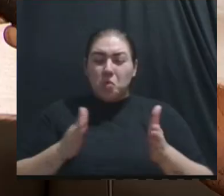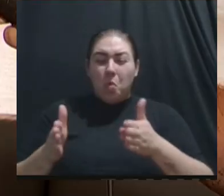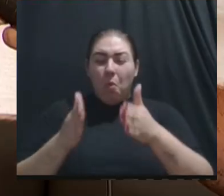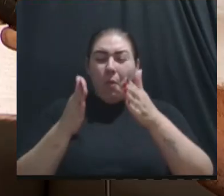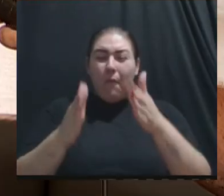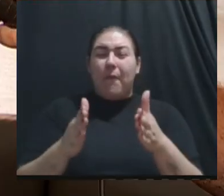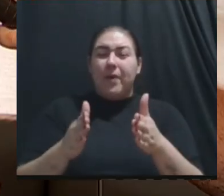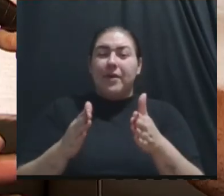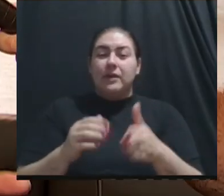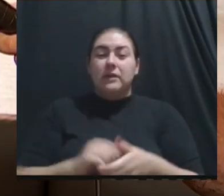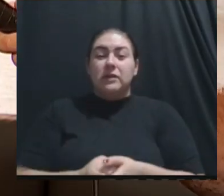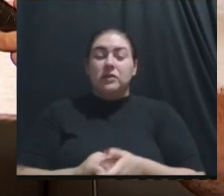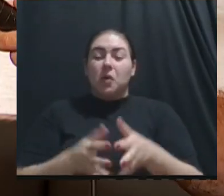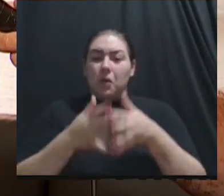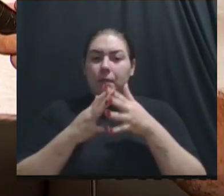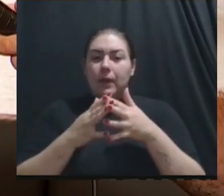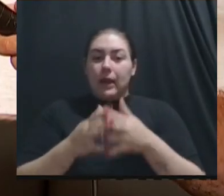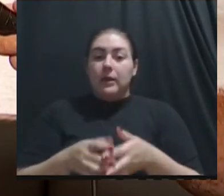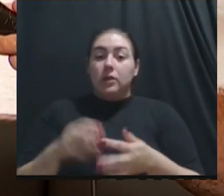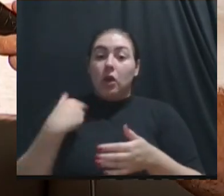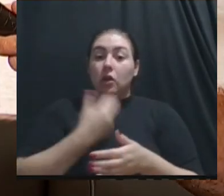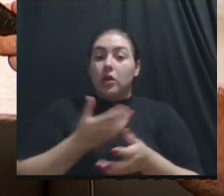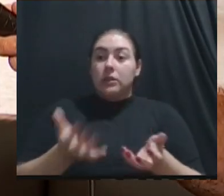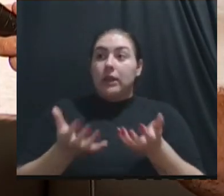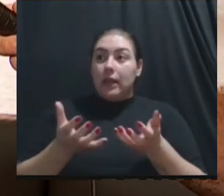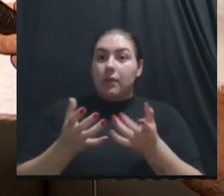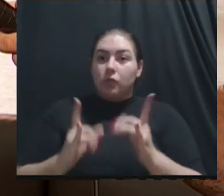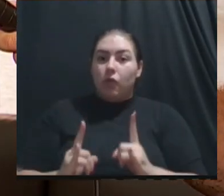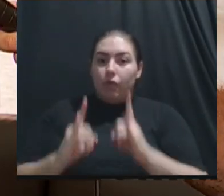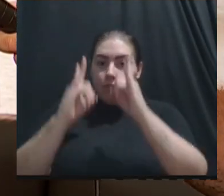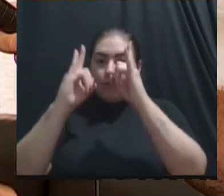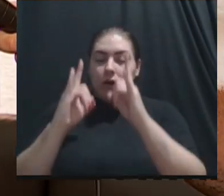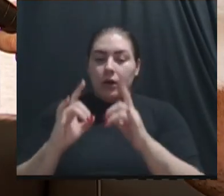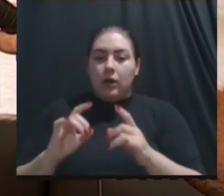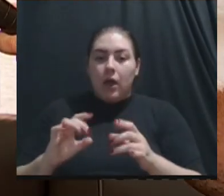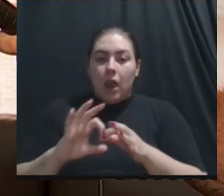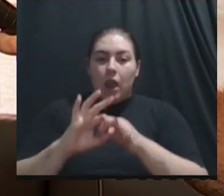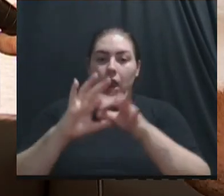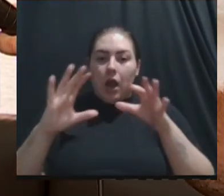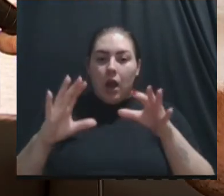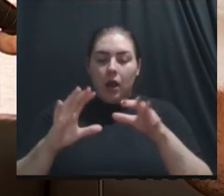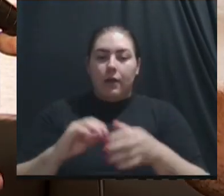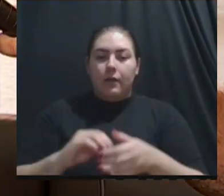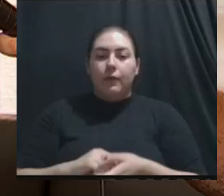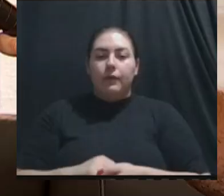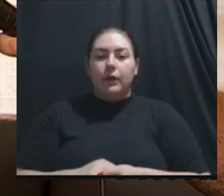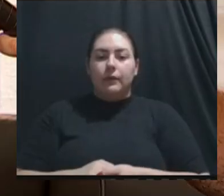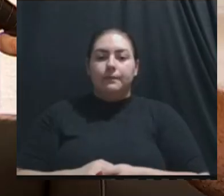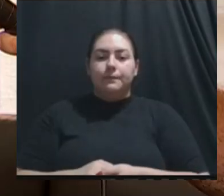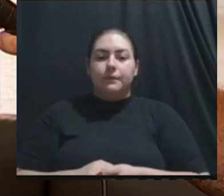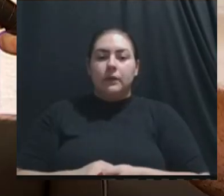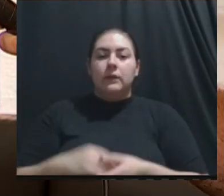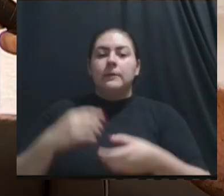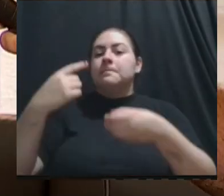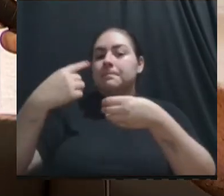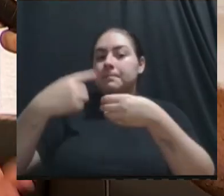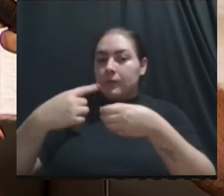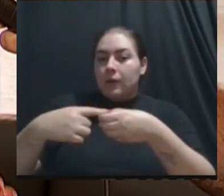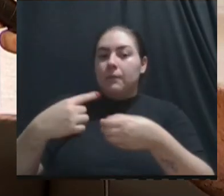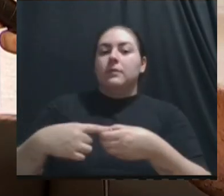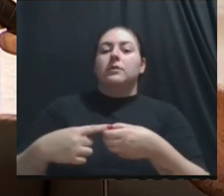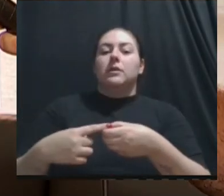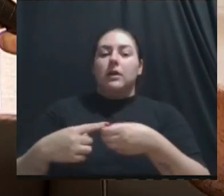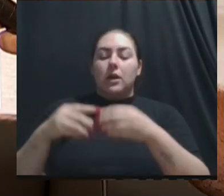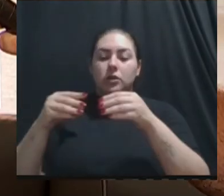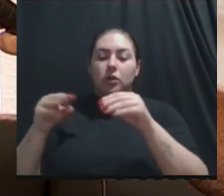apartamentos sem vagas, para aquele público de pessoas que a cidade é uma cidade pujante, com fluxo migratório, permitindo que as